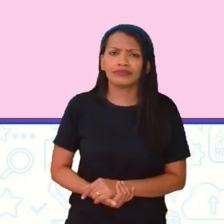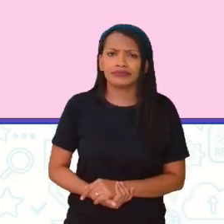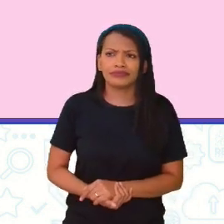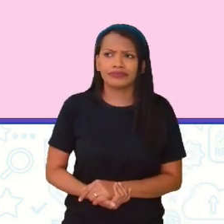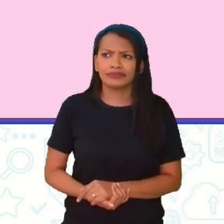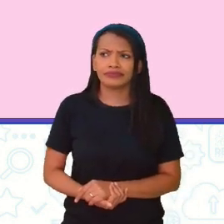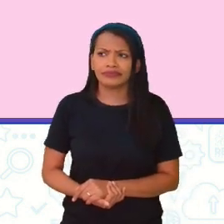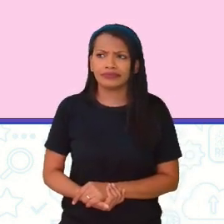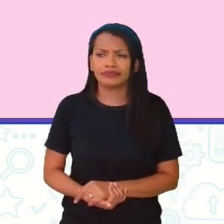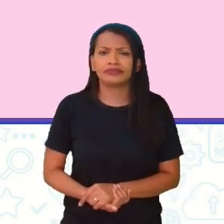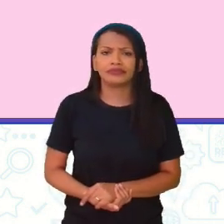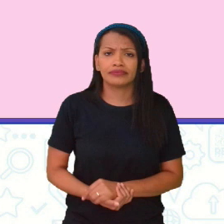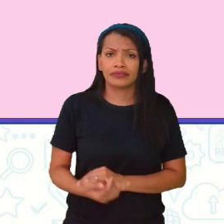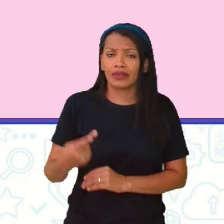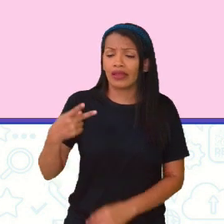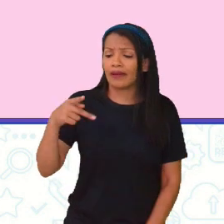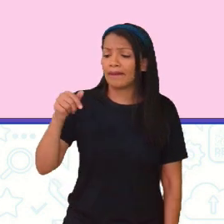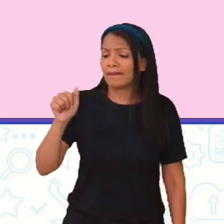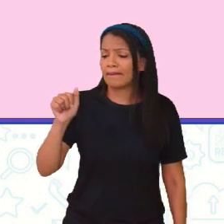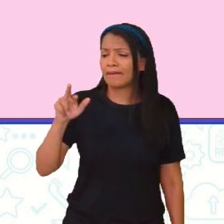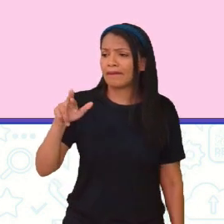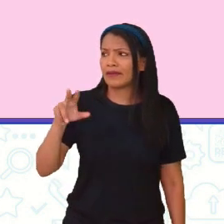ser afrodescendente.